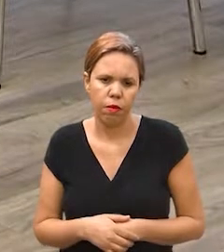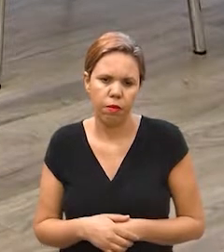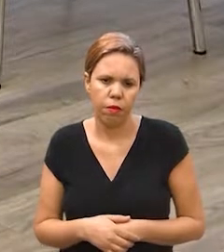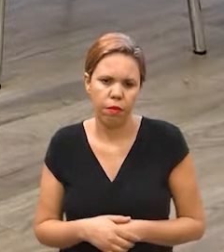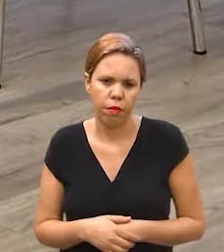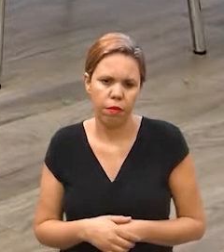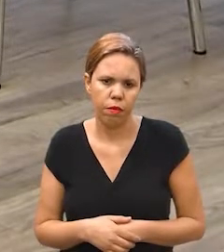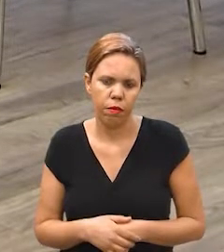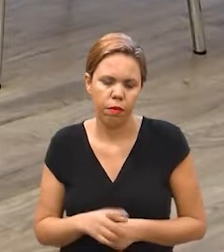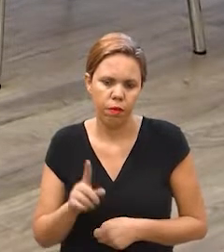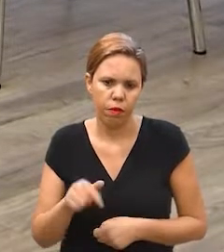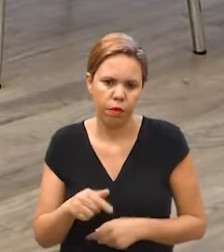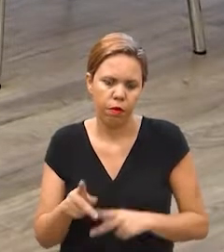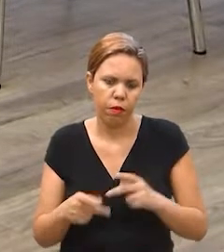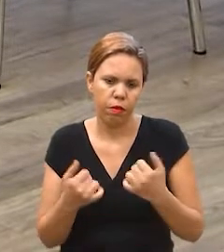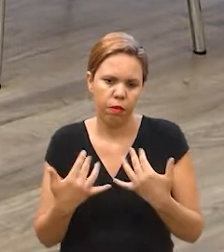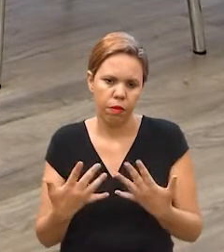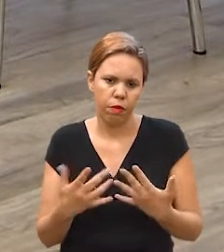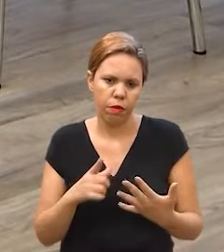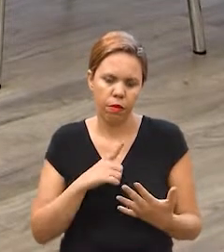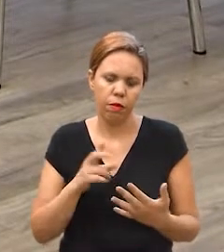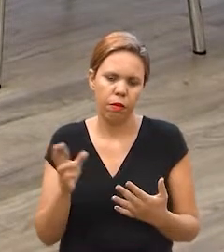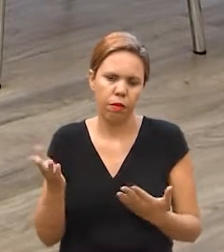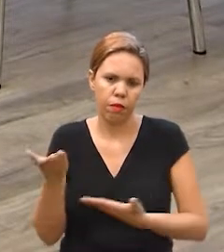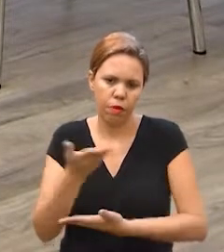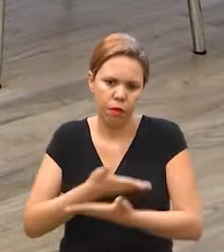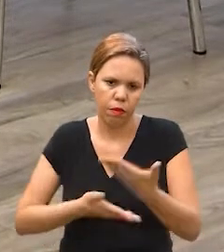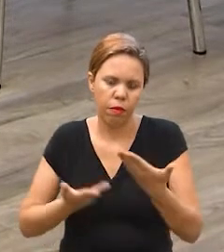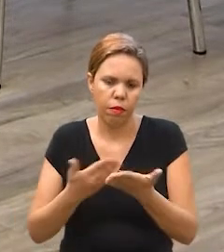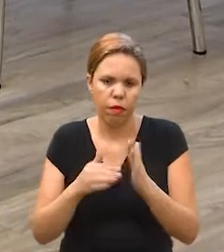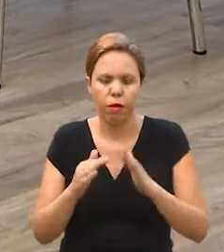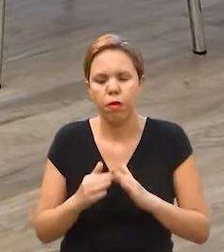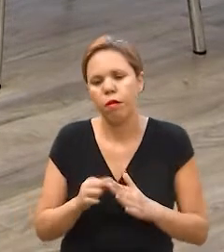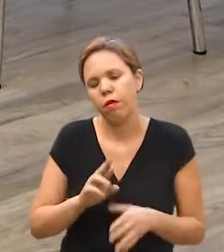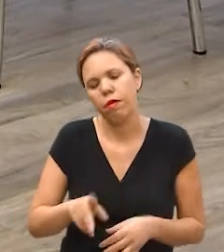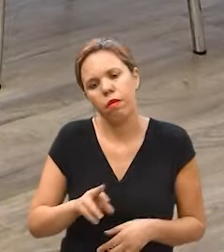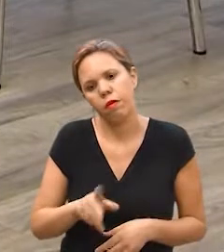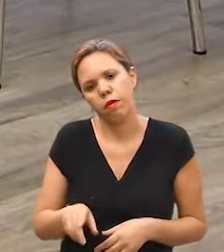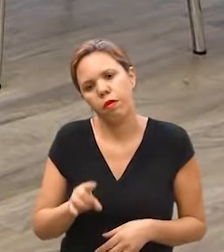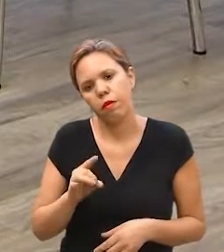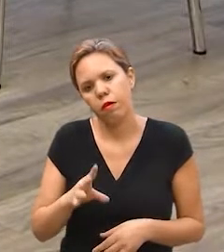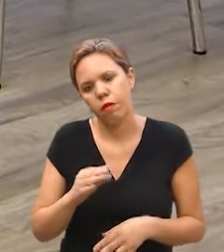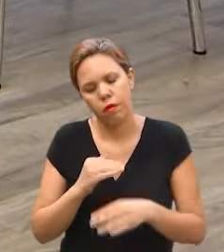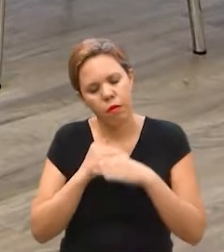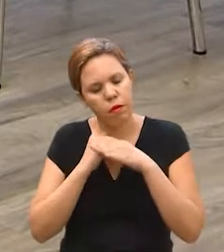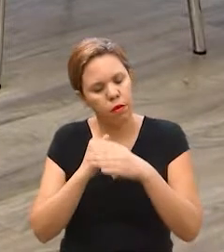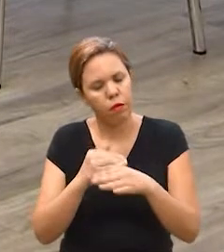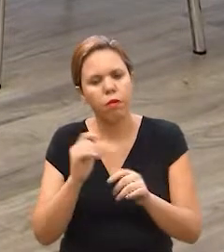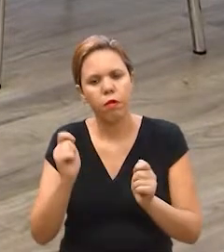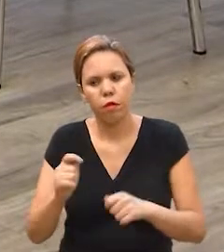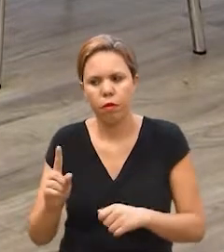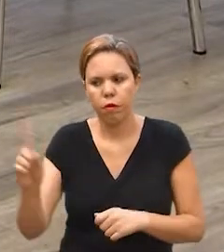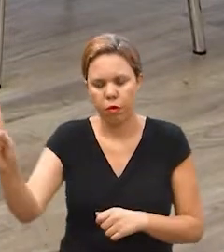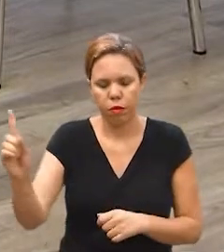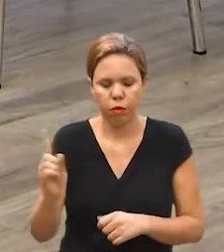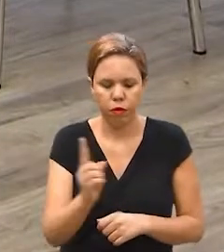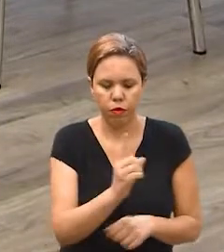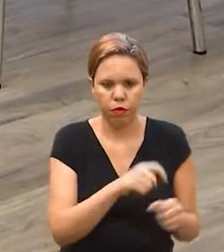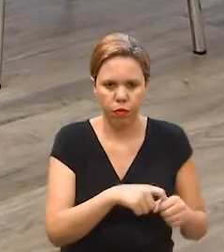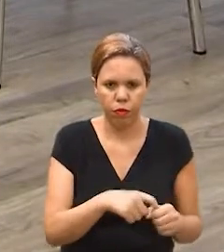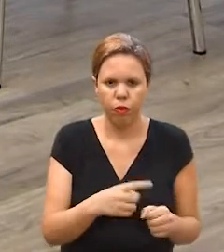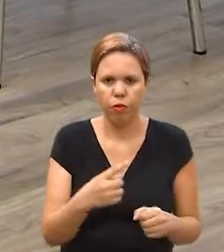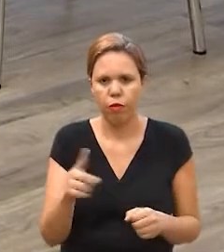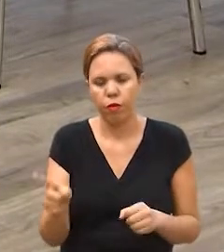é um público que tem uma relação com a escola que não é uma relação linear. Ele pode ir, voltar, de